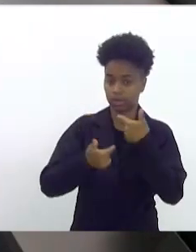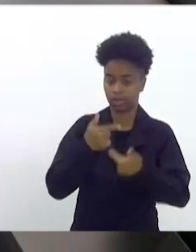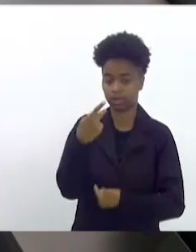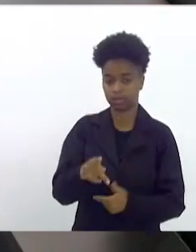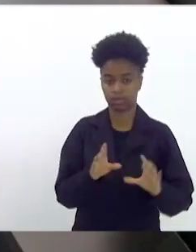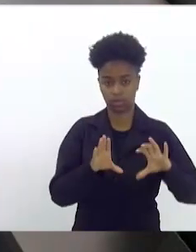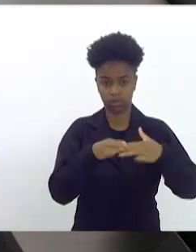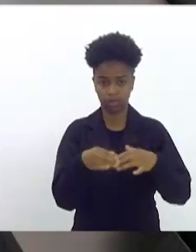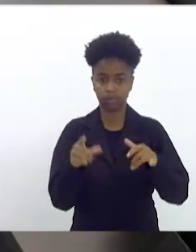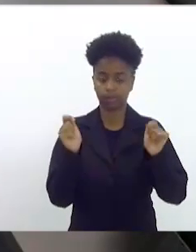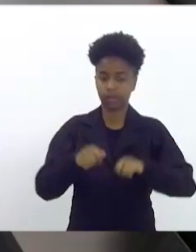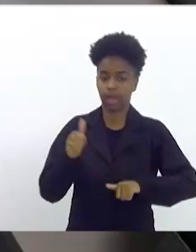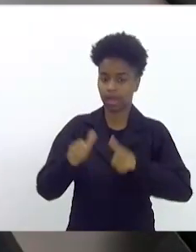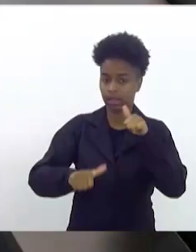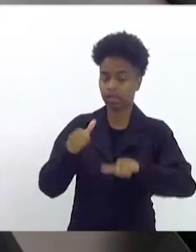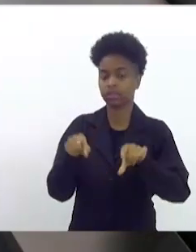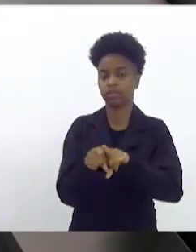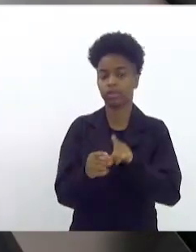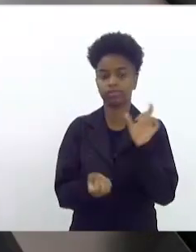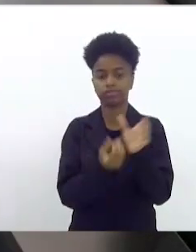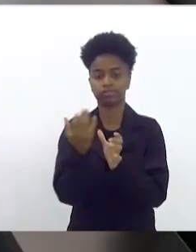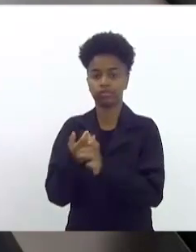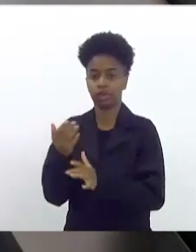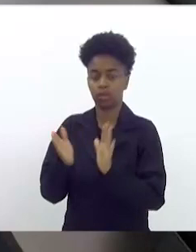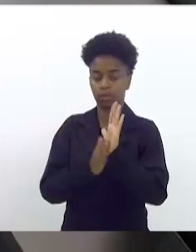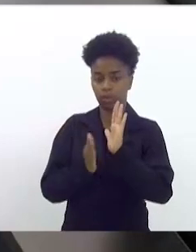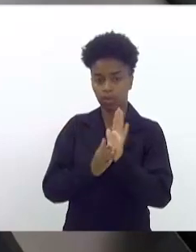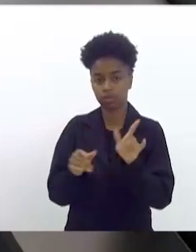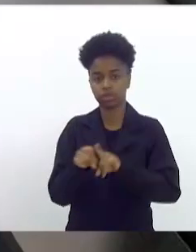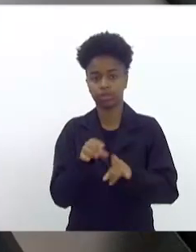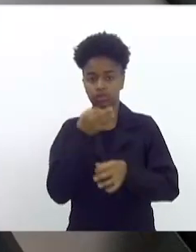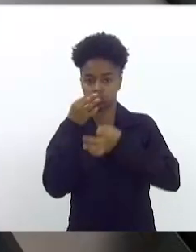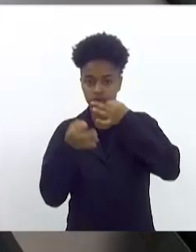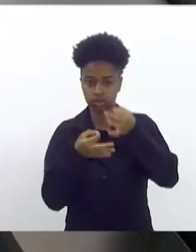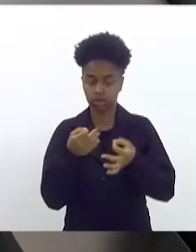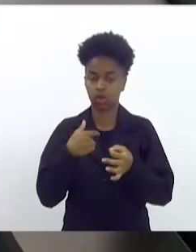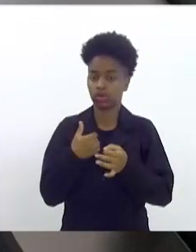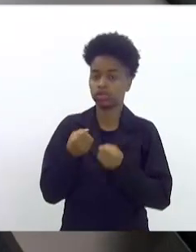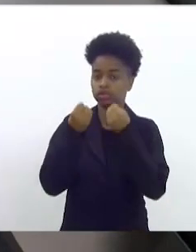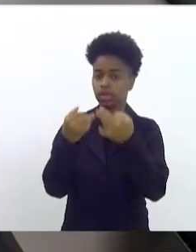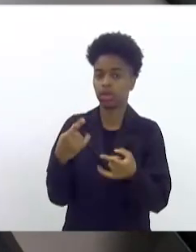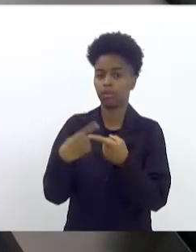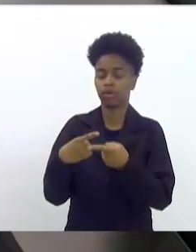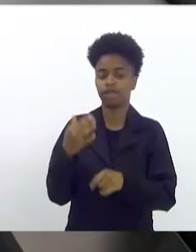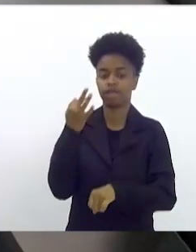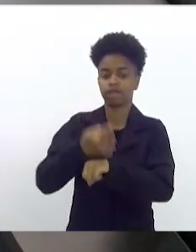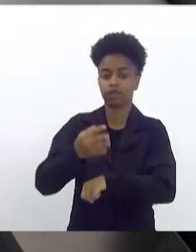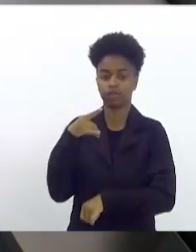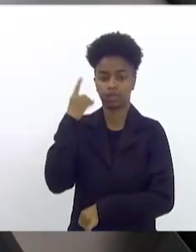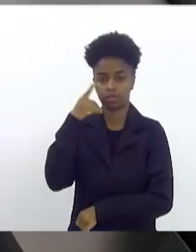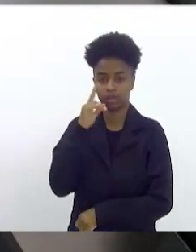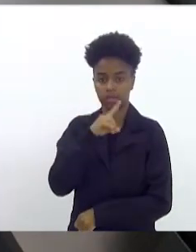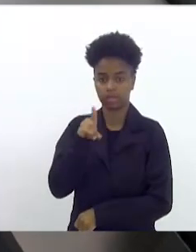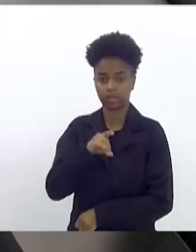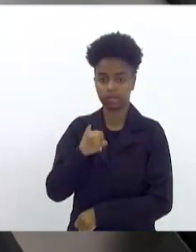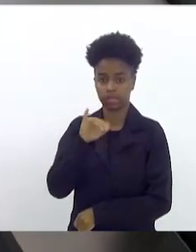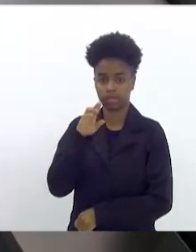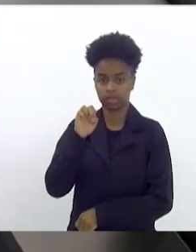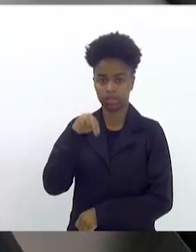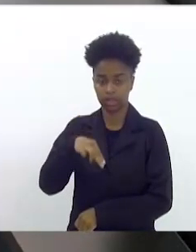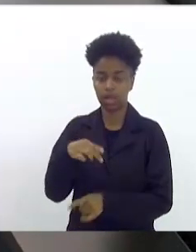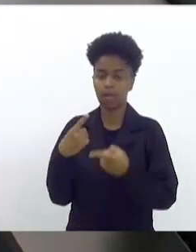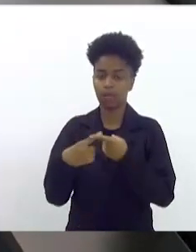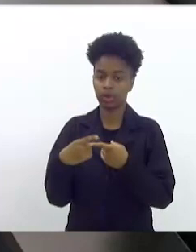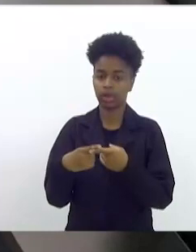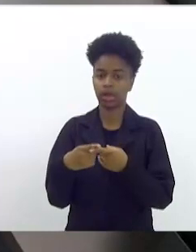de propostas e sugestões. Quero justificar a ausência da deputada Zeidan, que está numa agenda